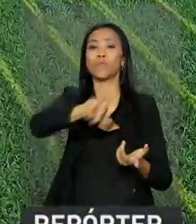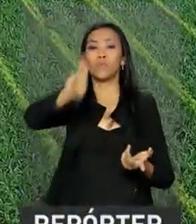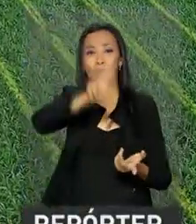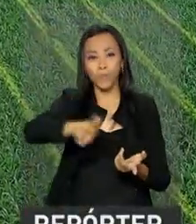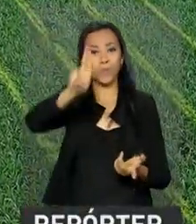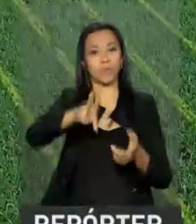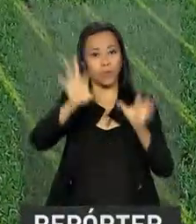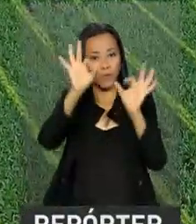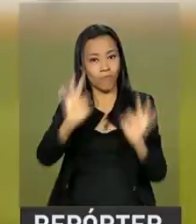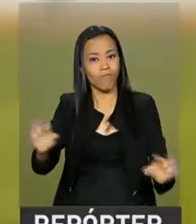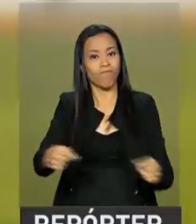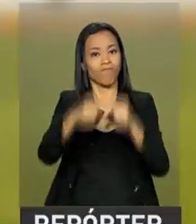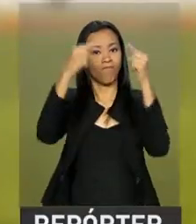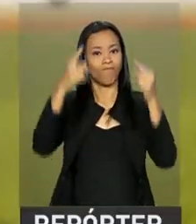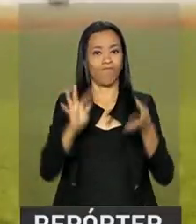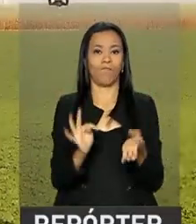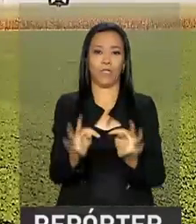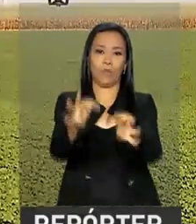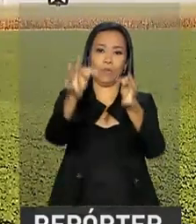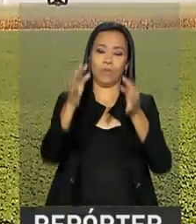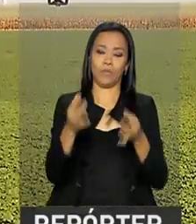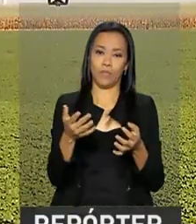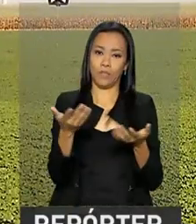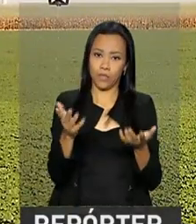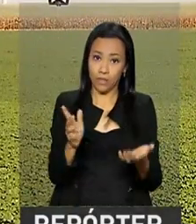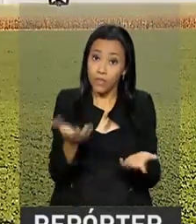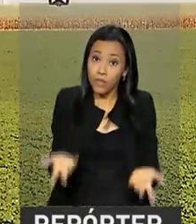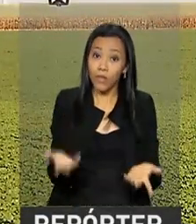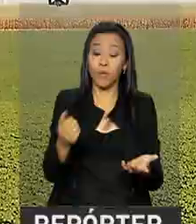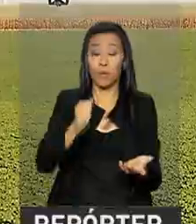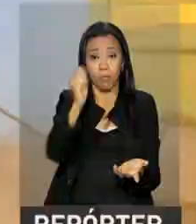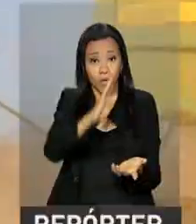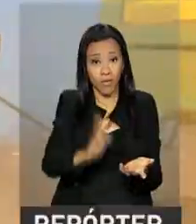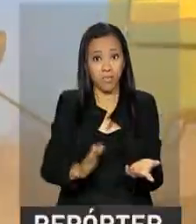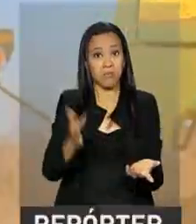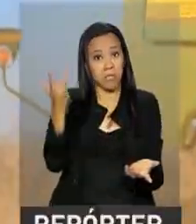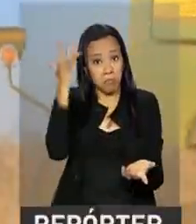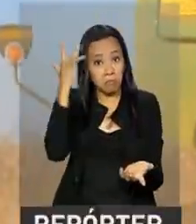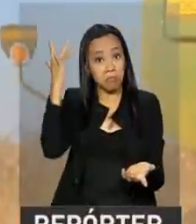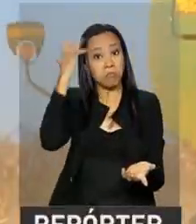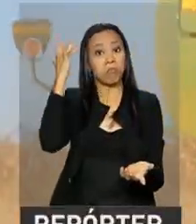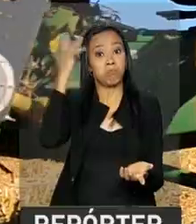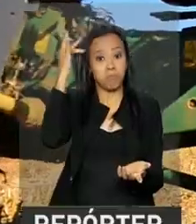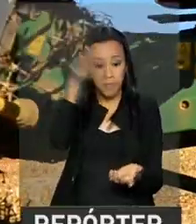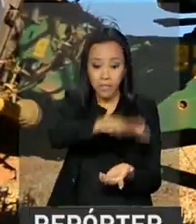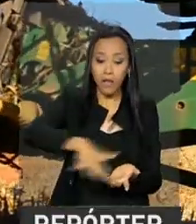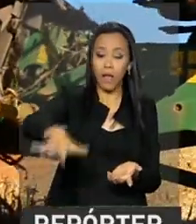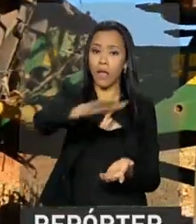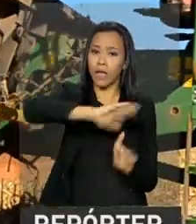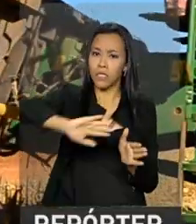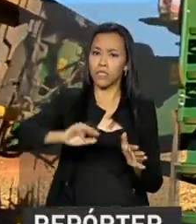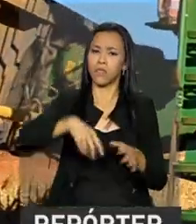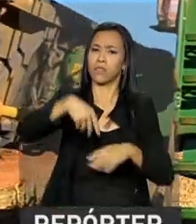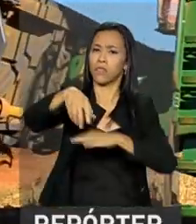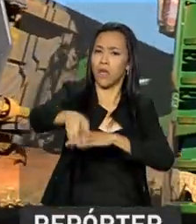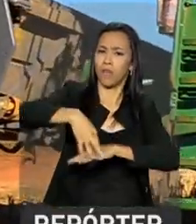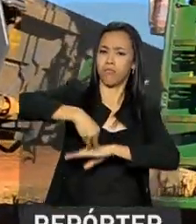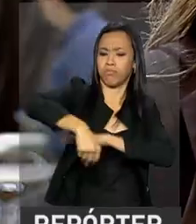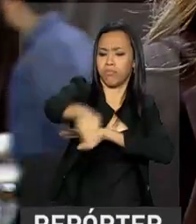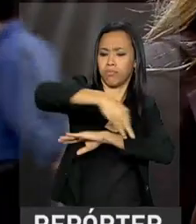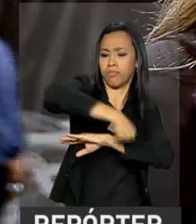de tecnologia o Brasil tá fazendo uma agenda virtuosa eh pra questão da produção agropecuária